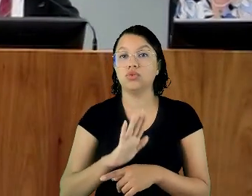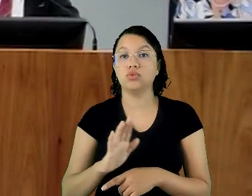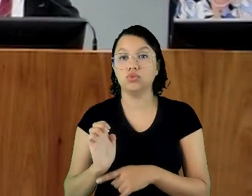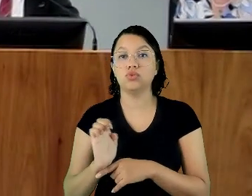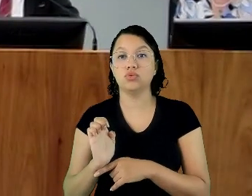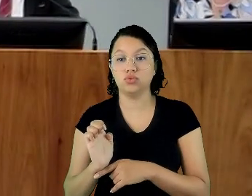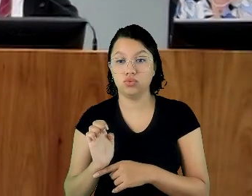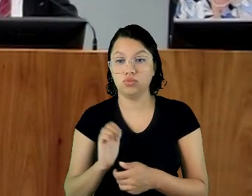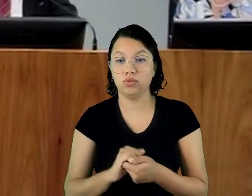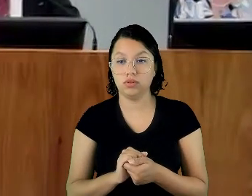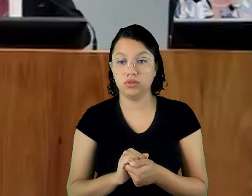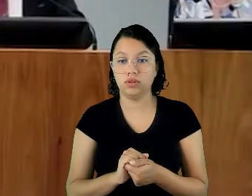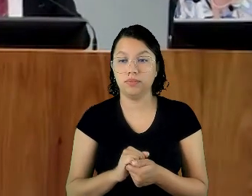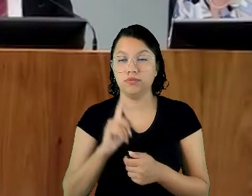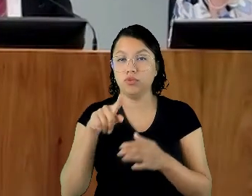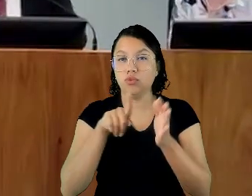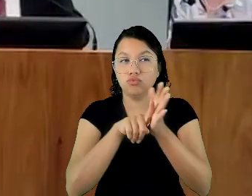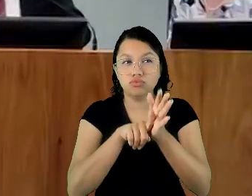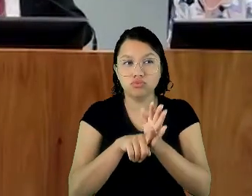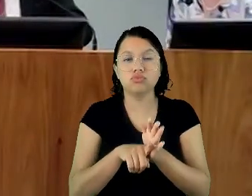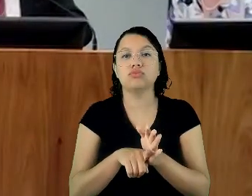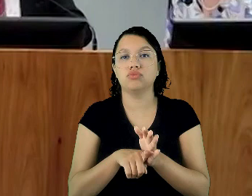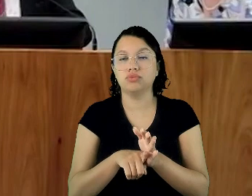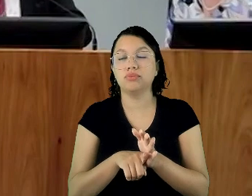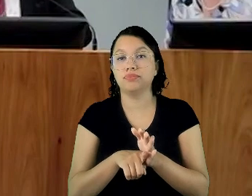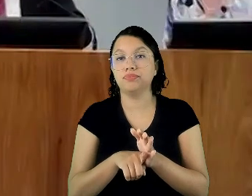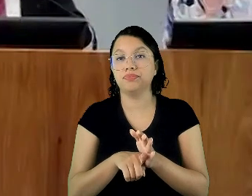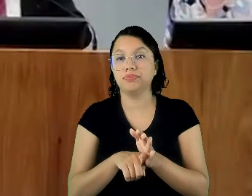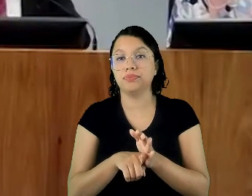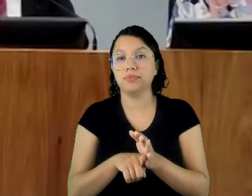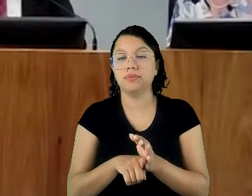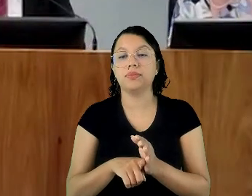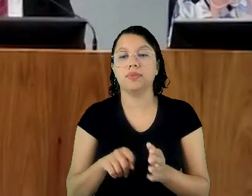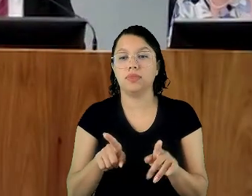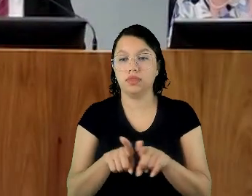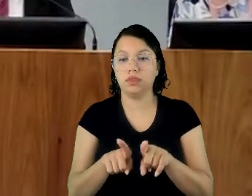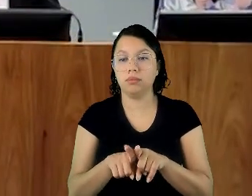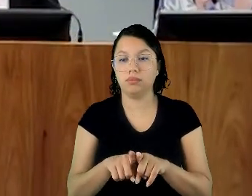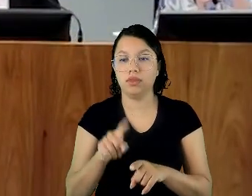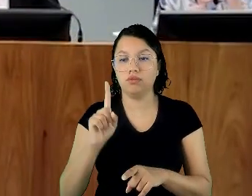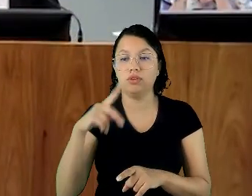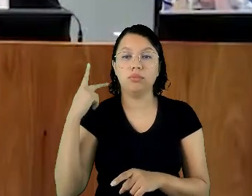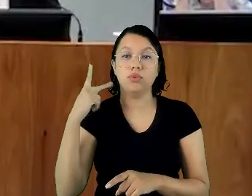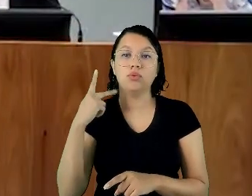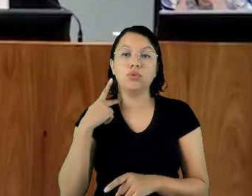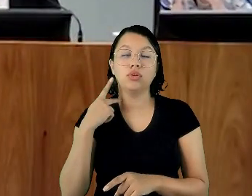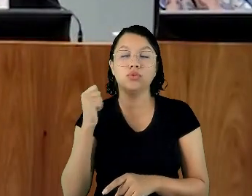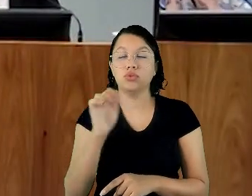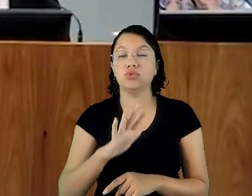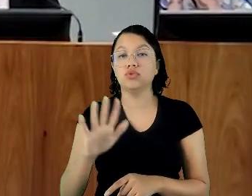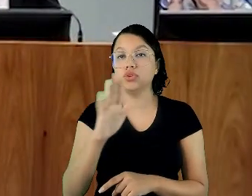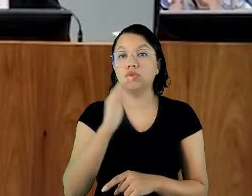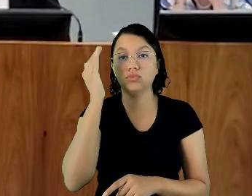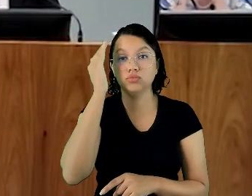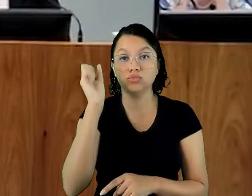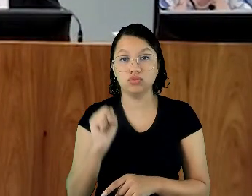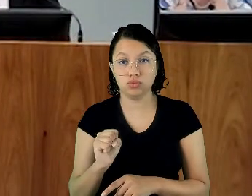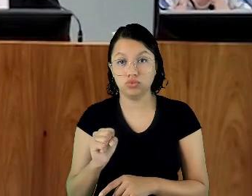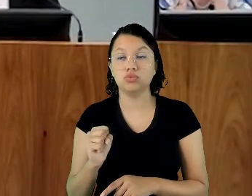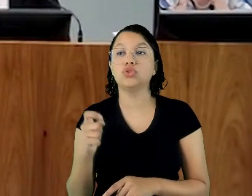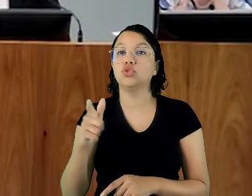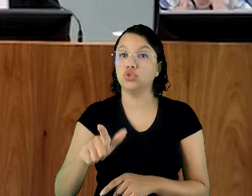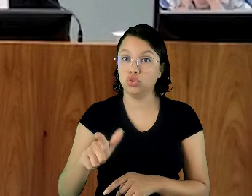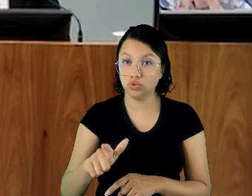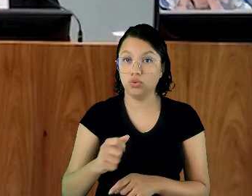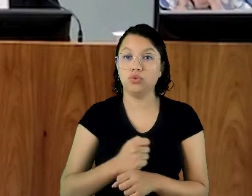consultoria legislativa, nomeada em 2022 para o cargo de Procuradora-Geral do Estado de Mato Grosso do Sul e novamente nomeada em